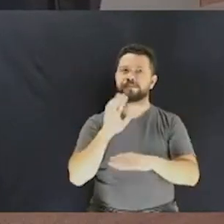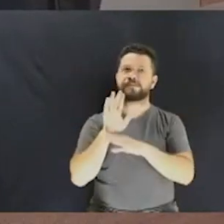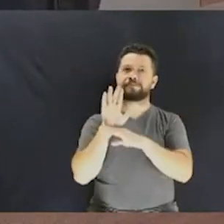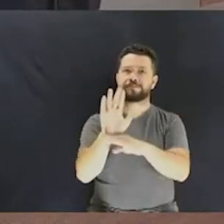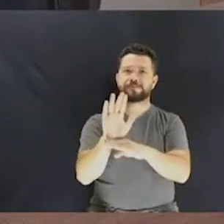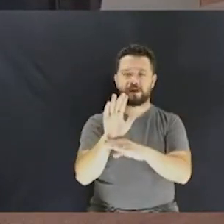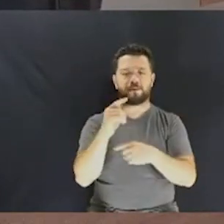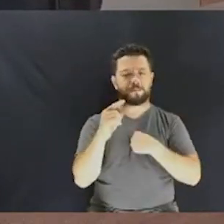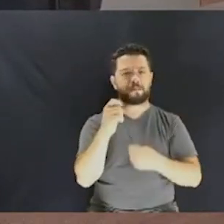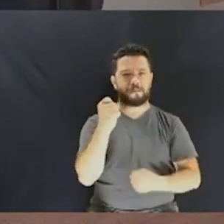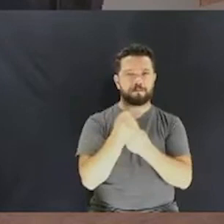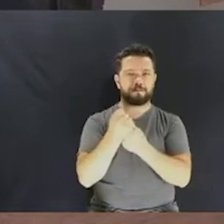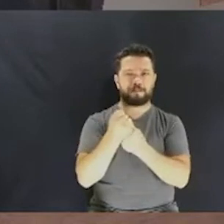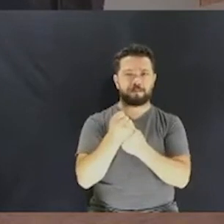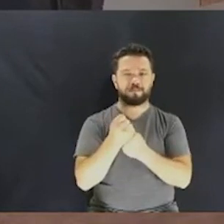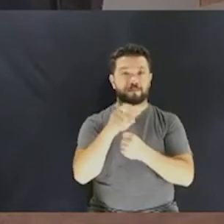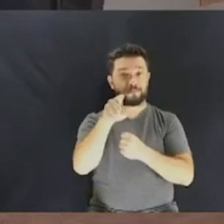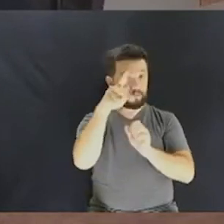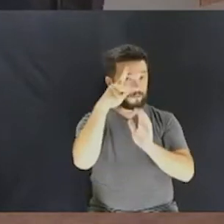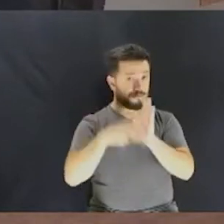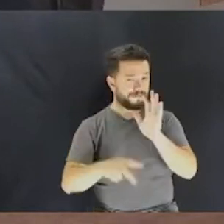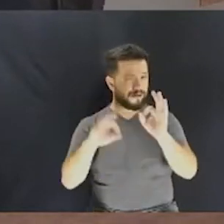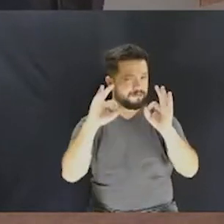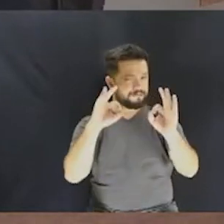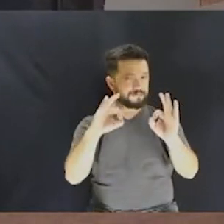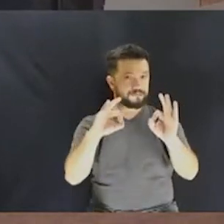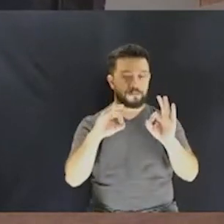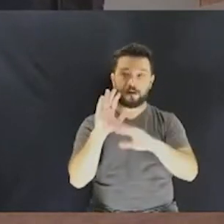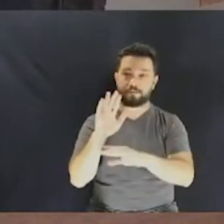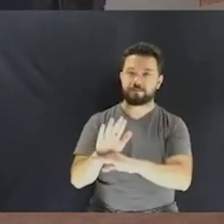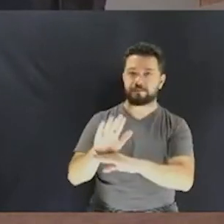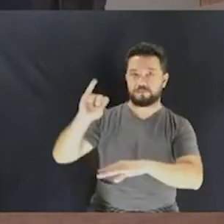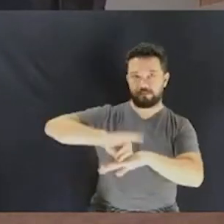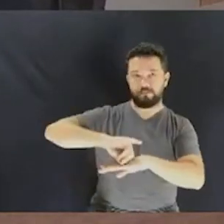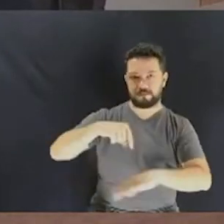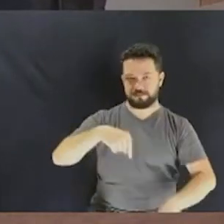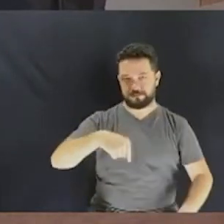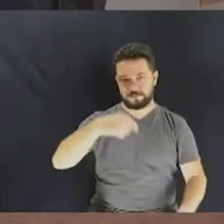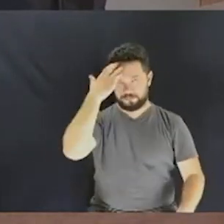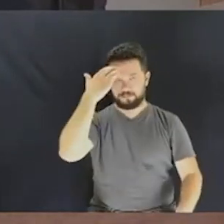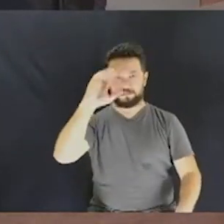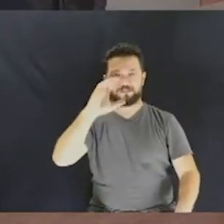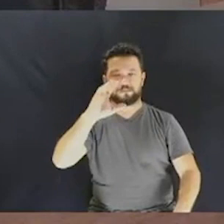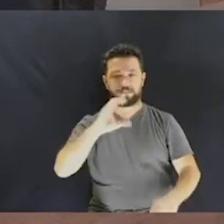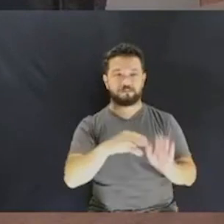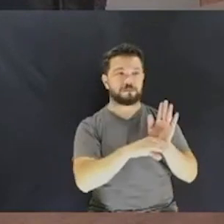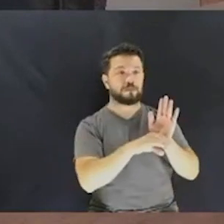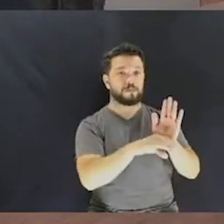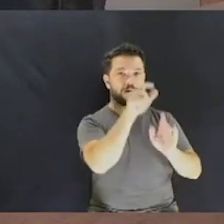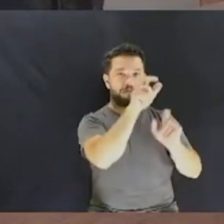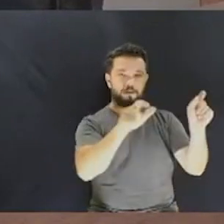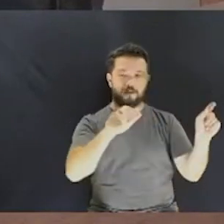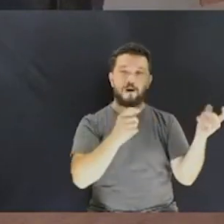realmente possa ser um projeto de lei efetivo em nossa capital, porque vai ter um resultado muito importante para as pessoas que precisam e para esses jovens que